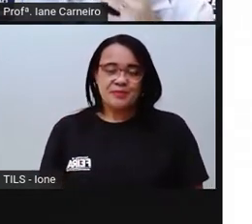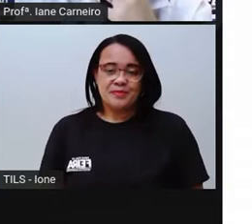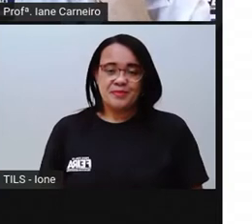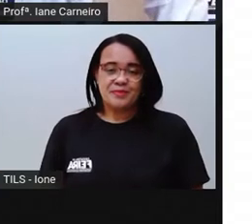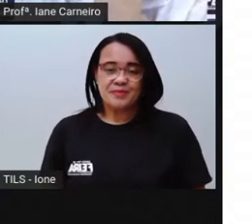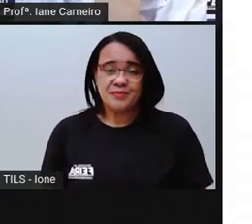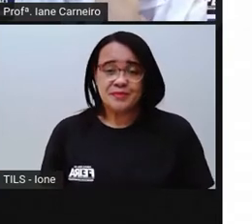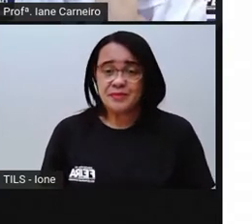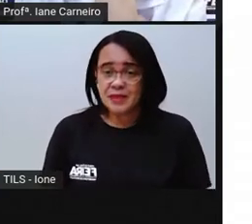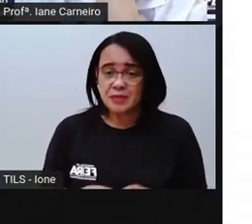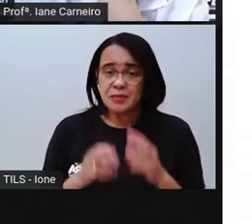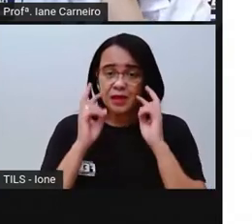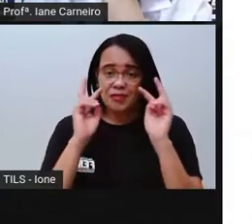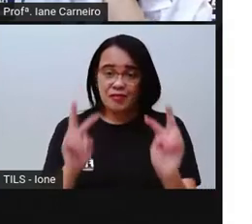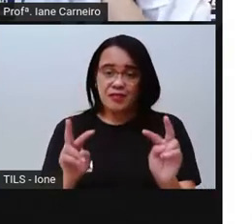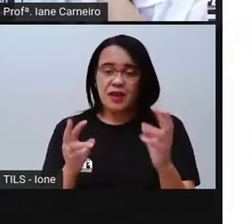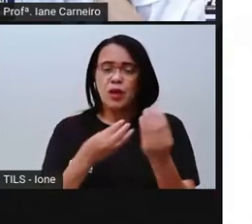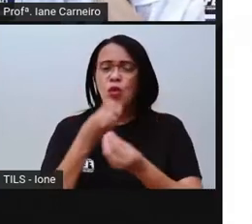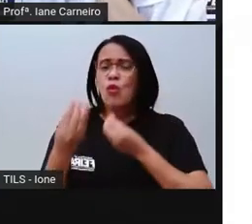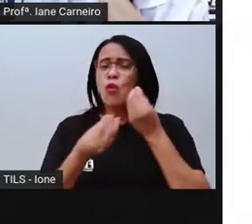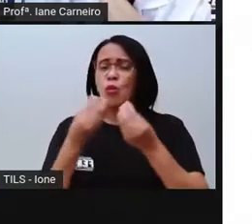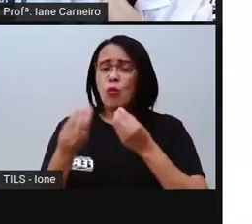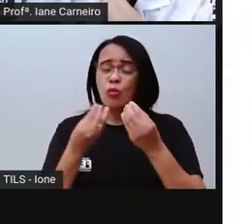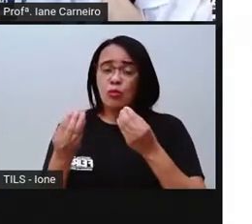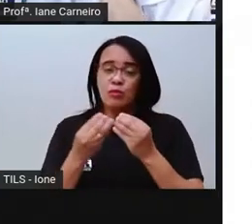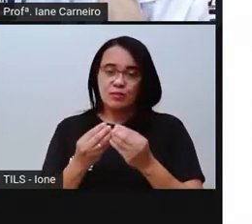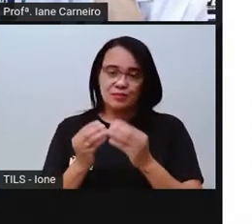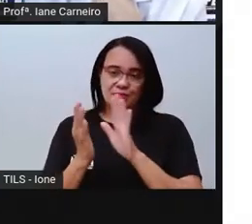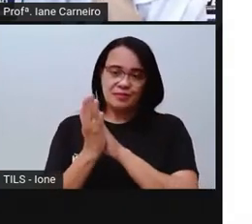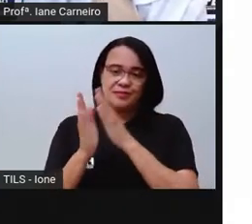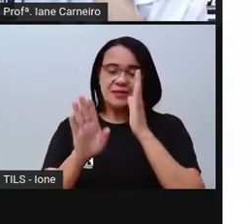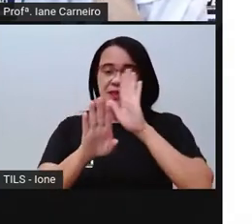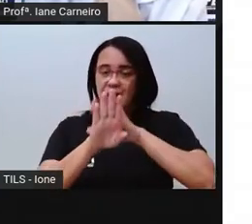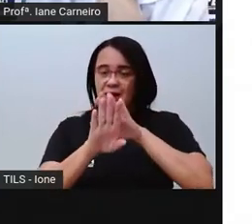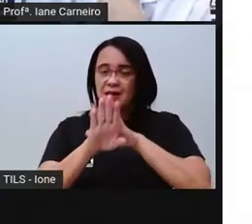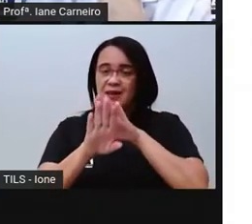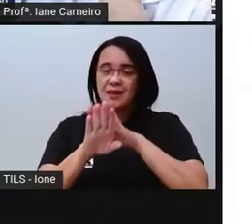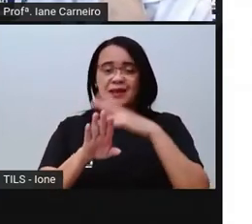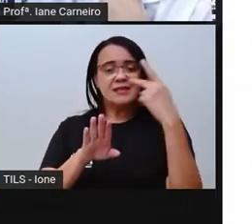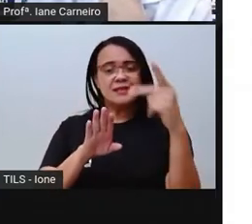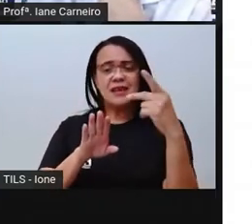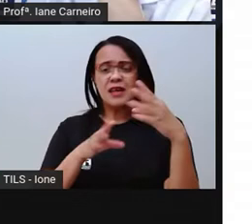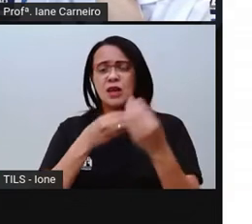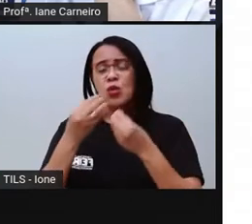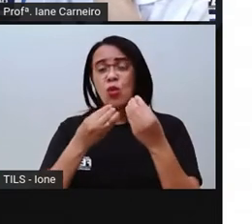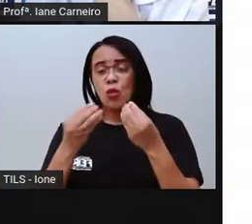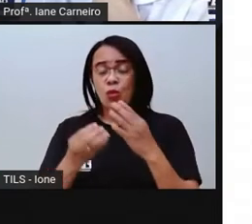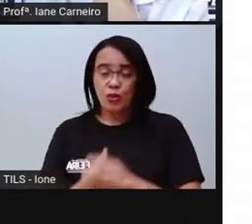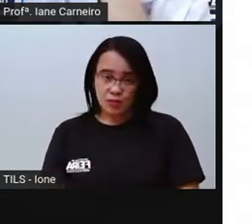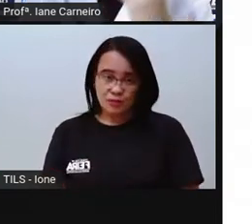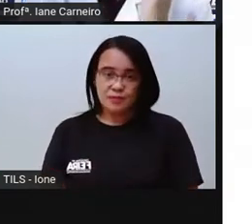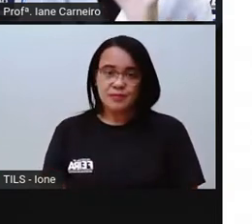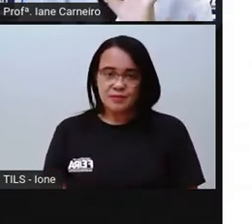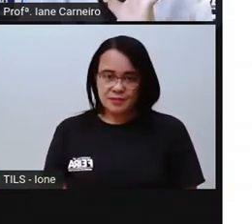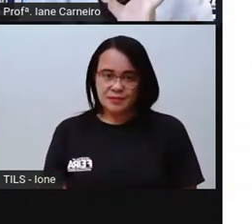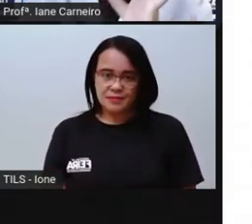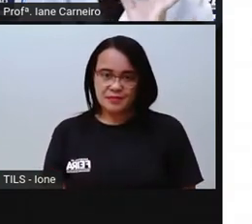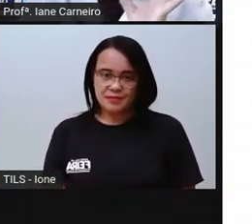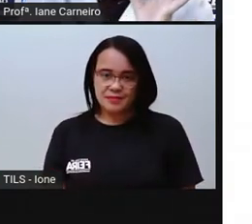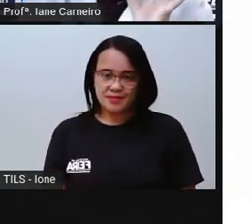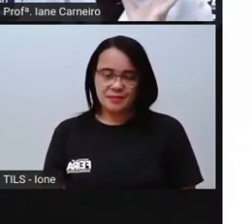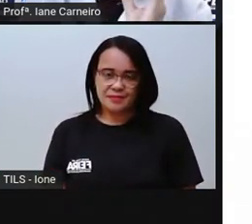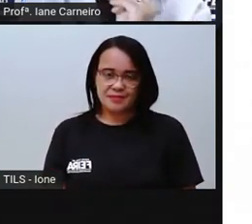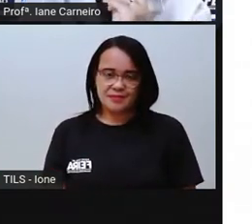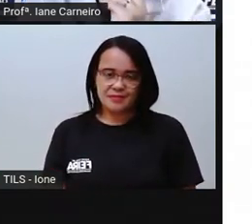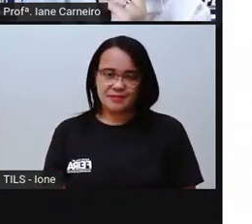direitinho, né? Como é a capa desse livro que Ângela Lago fez, tá certo? Então essa é a capa dele. Então, eu quero que vocês